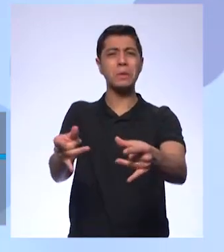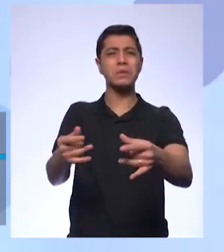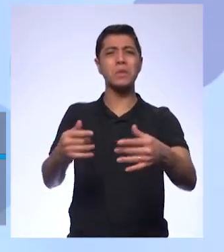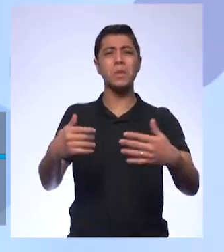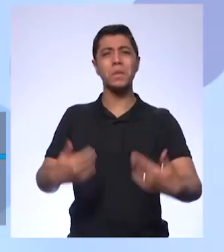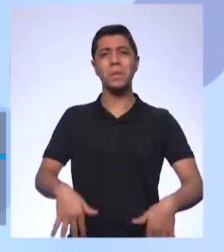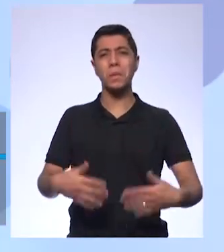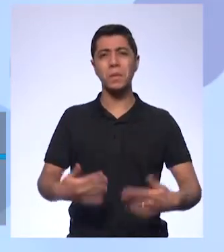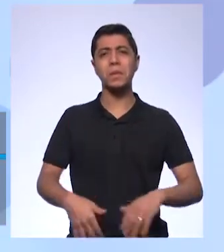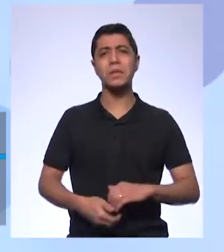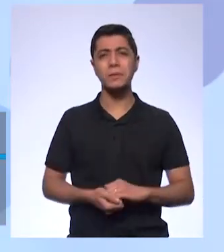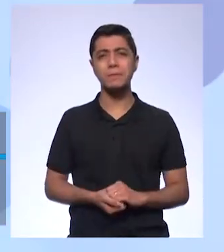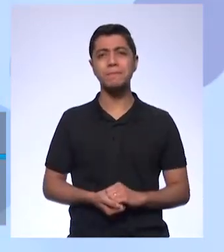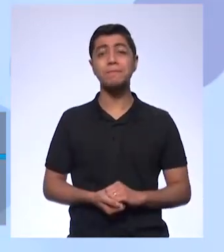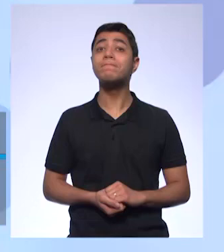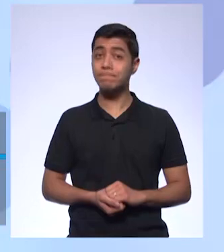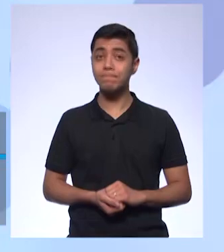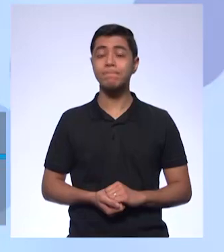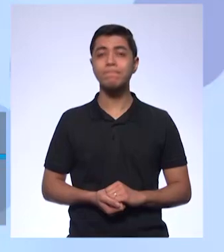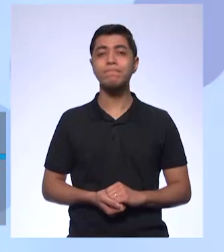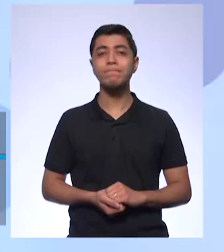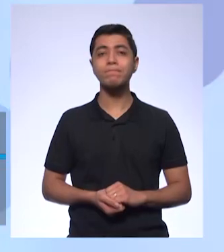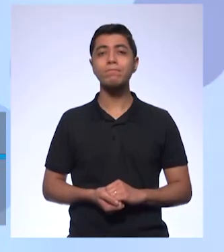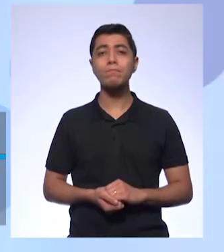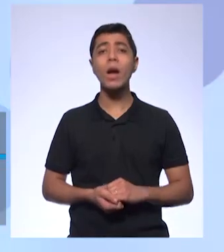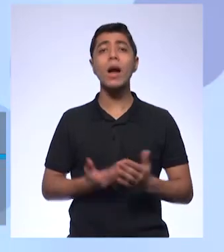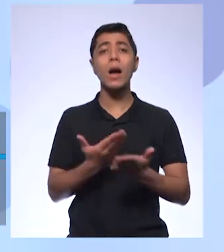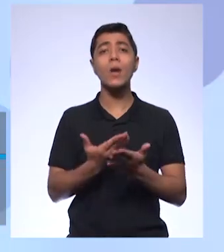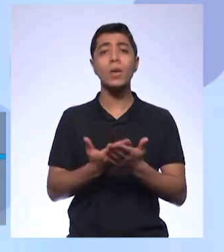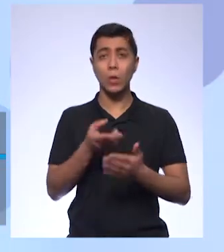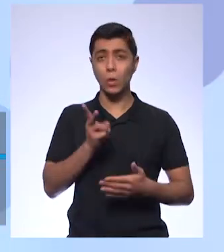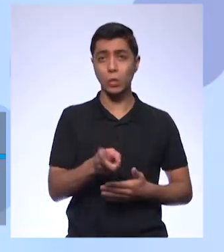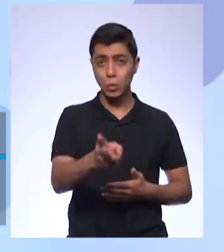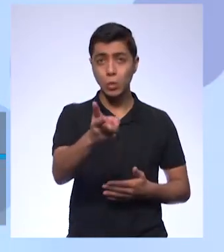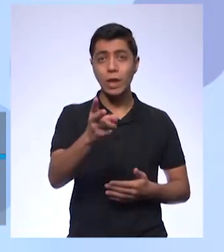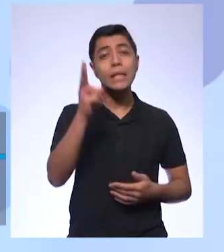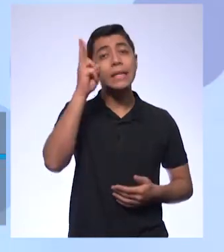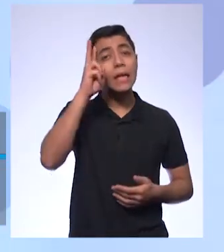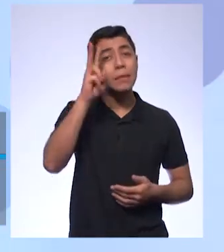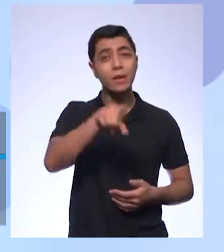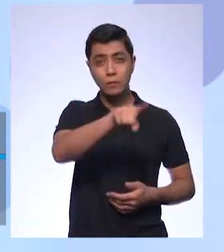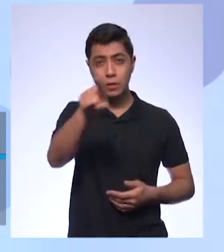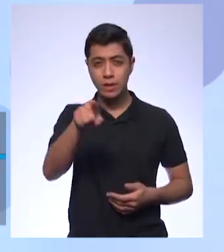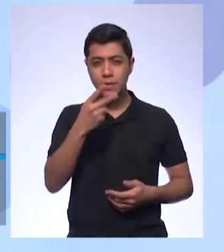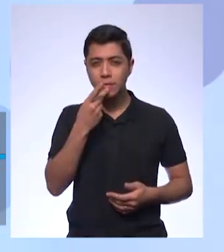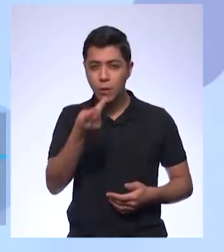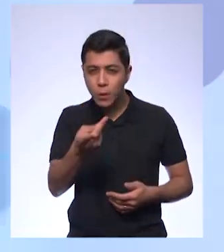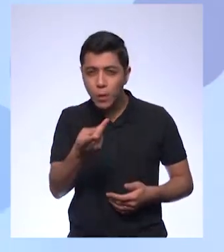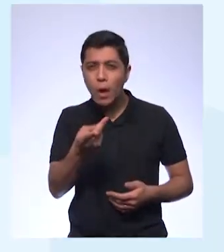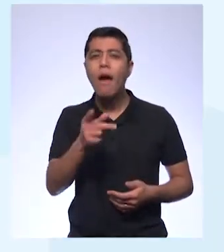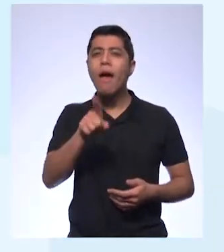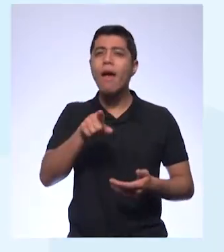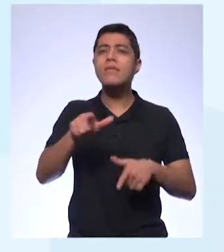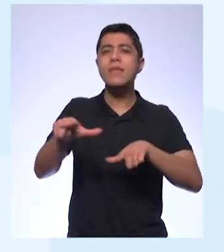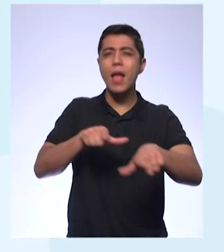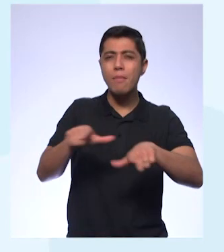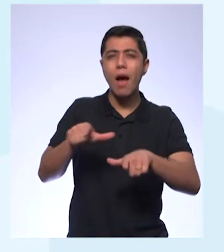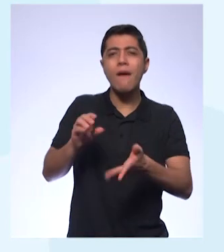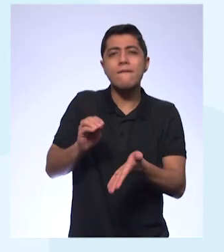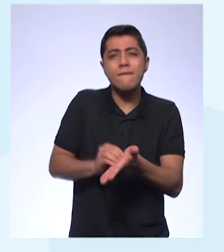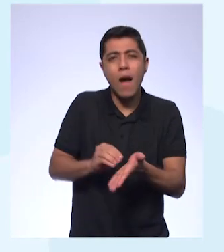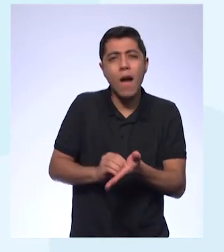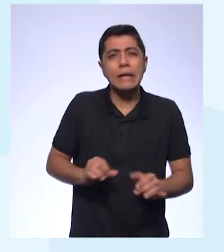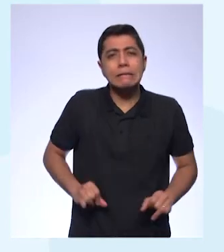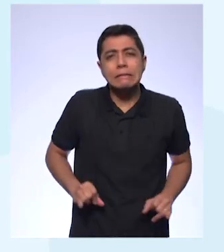aula, vamos retomar essas condições precárias de trabalho que vocês mencionaram aqui na nossa interação. Vamos lá. Então,